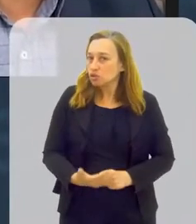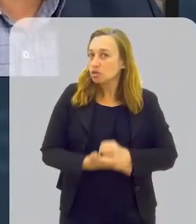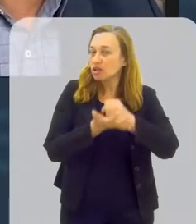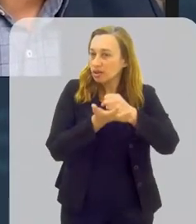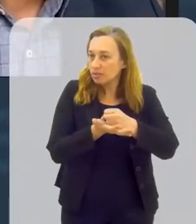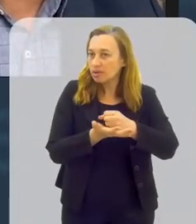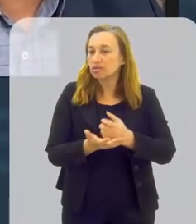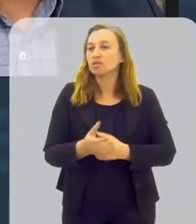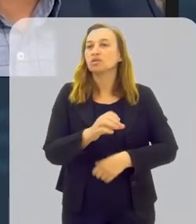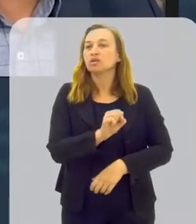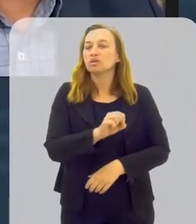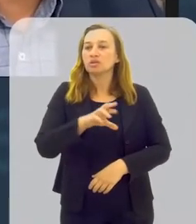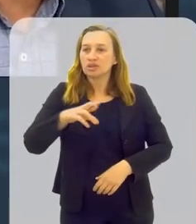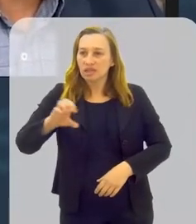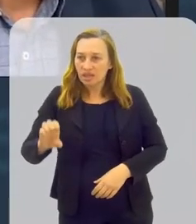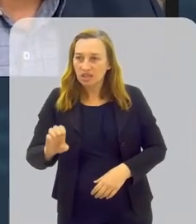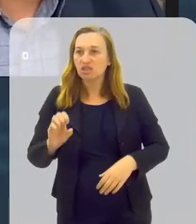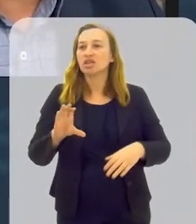sustentabilidade